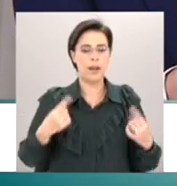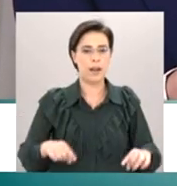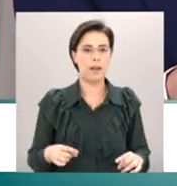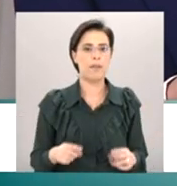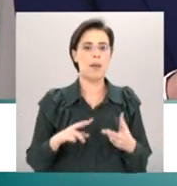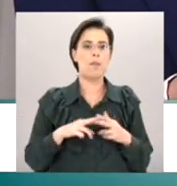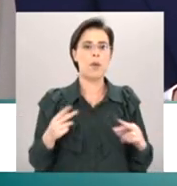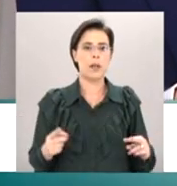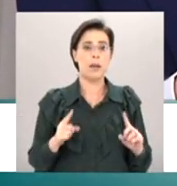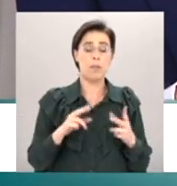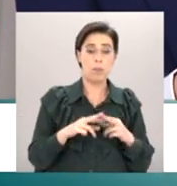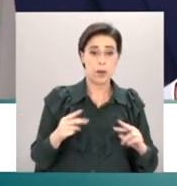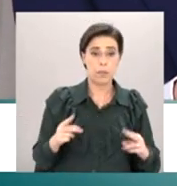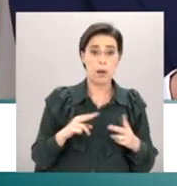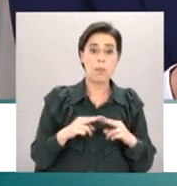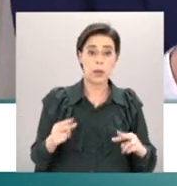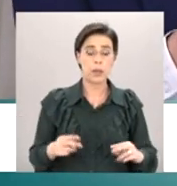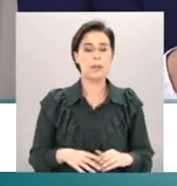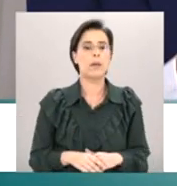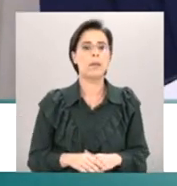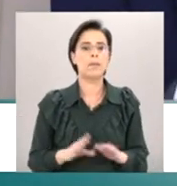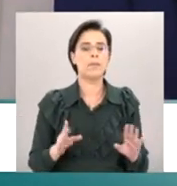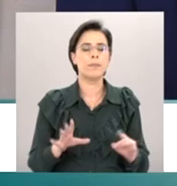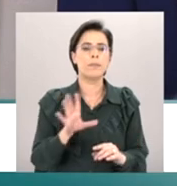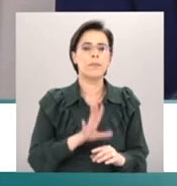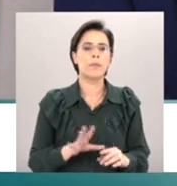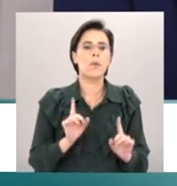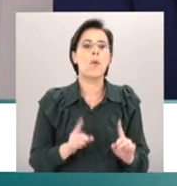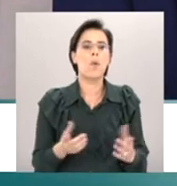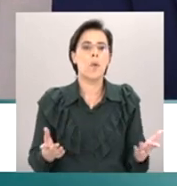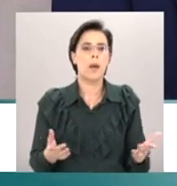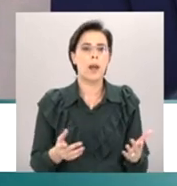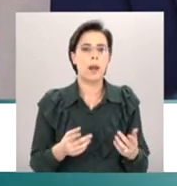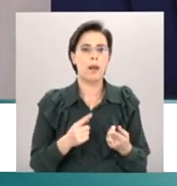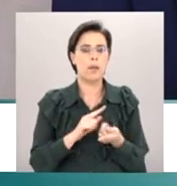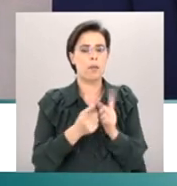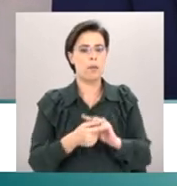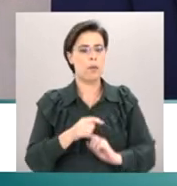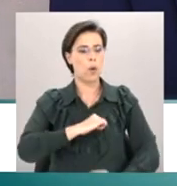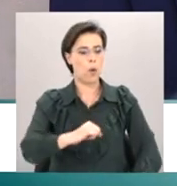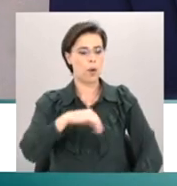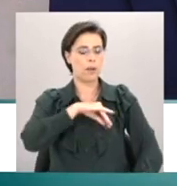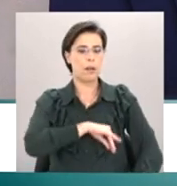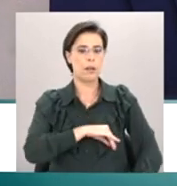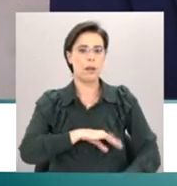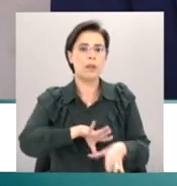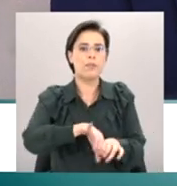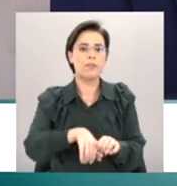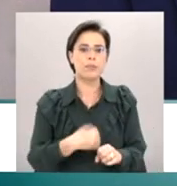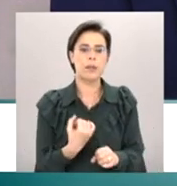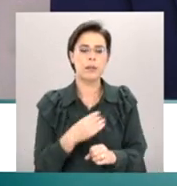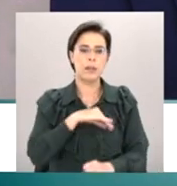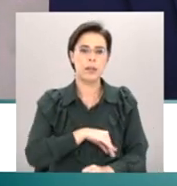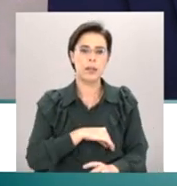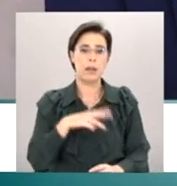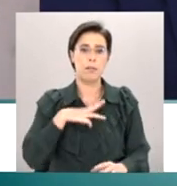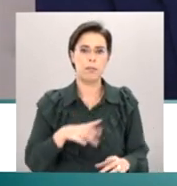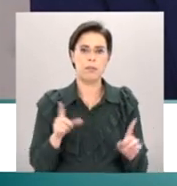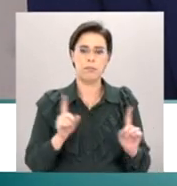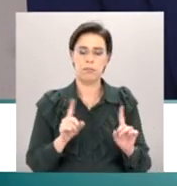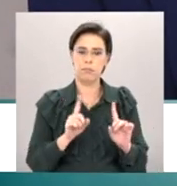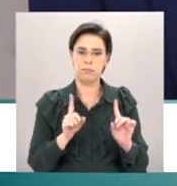larm ser um mini Municipal que era uma forma de fazer dump contra os salários e destruir os salários